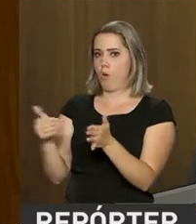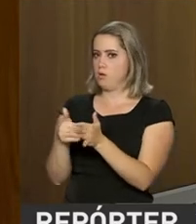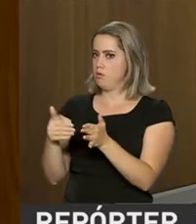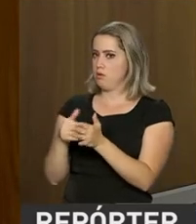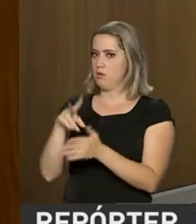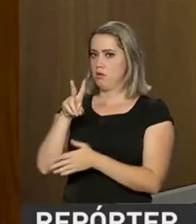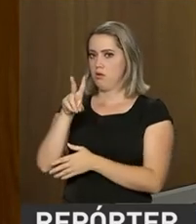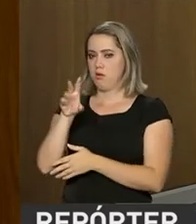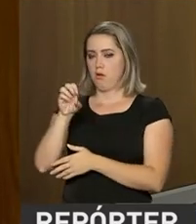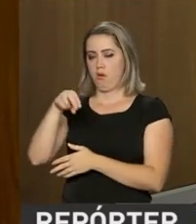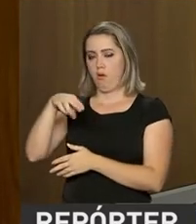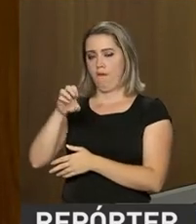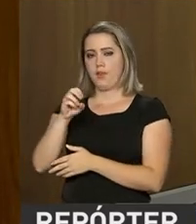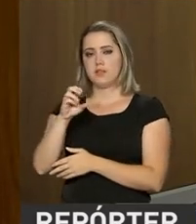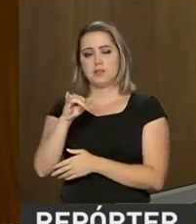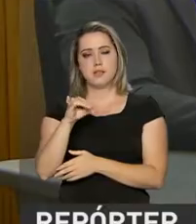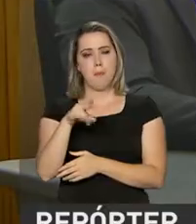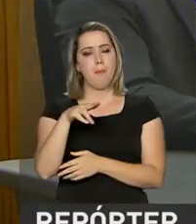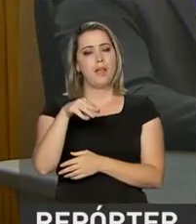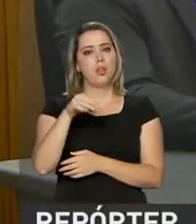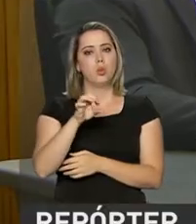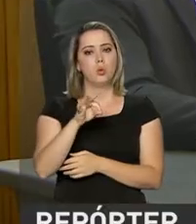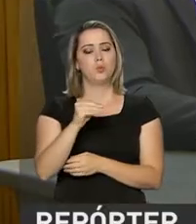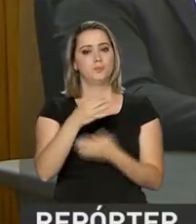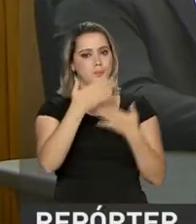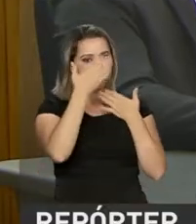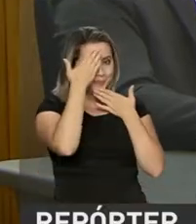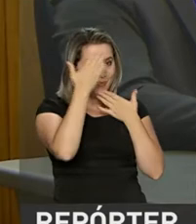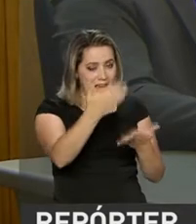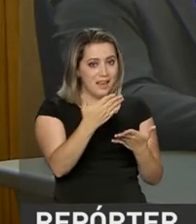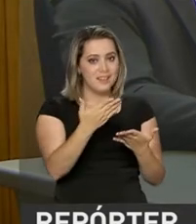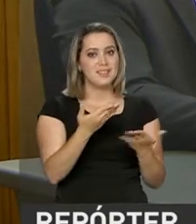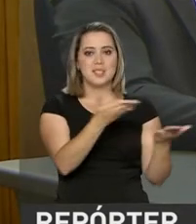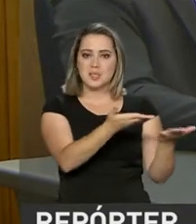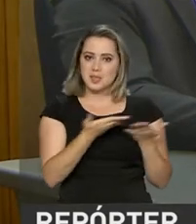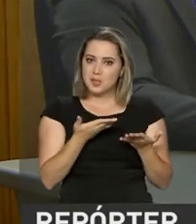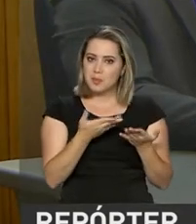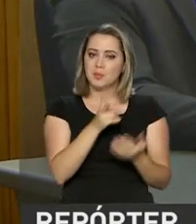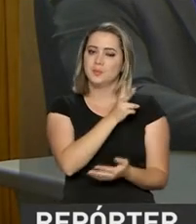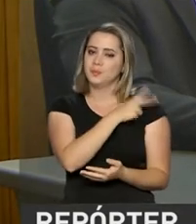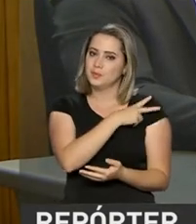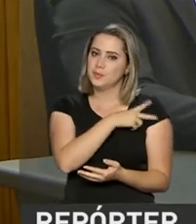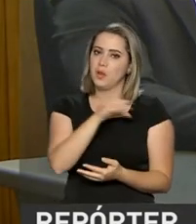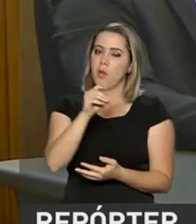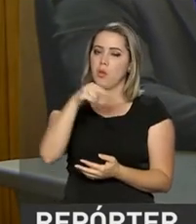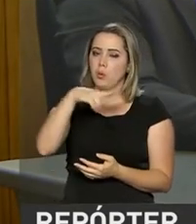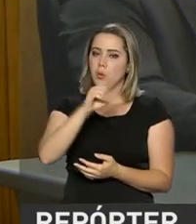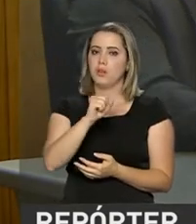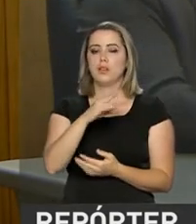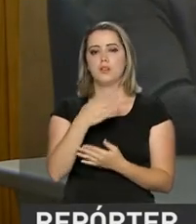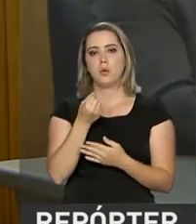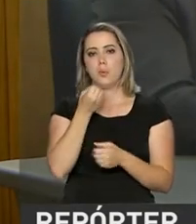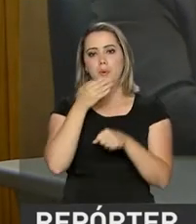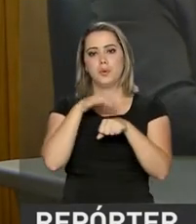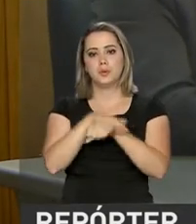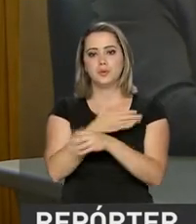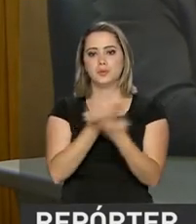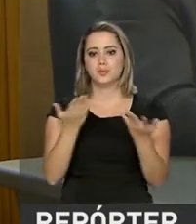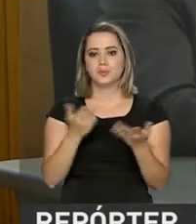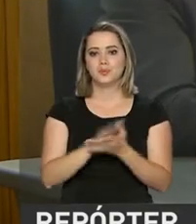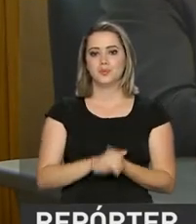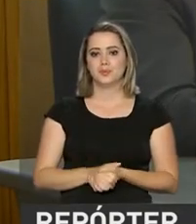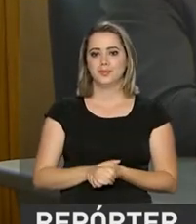documento nós agradecemos a presença do diretor do denatran aqui na voz do brasil é o número de senso e boa noite obrigado pela sua